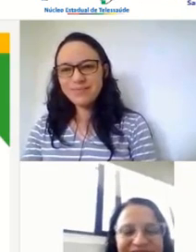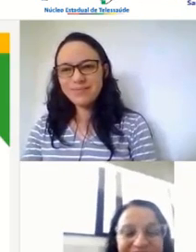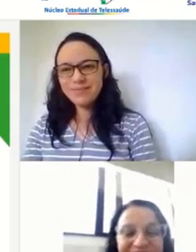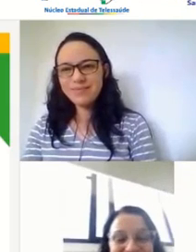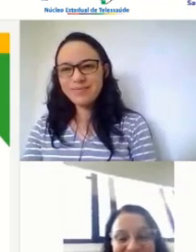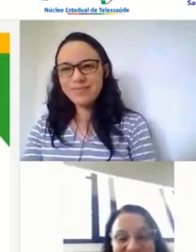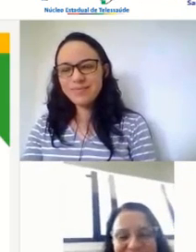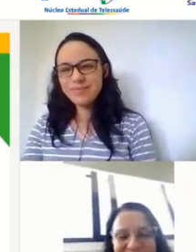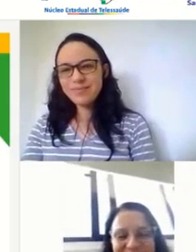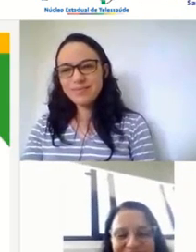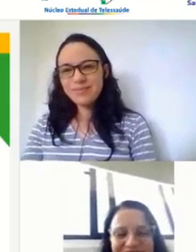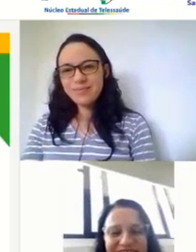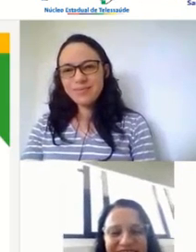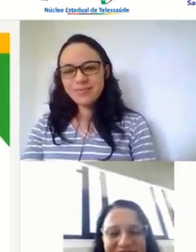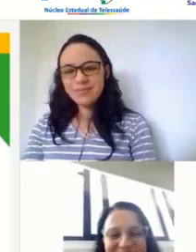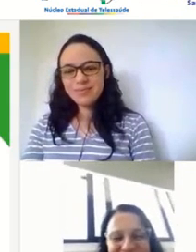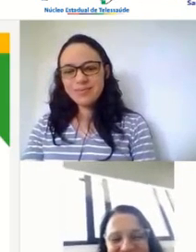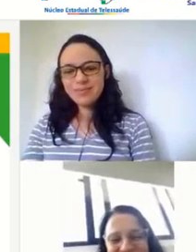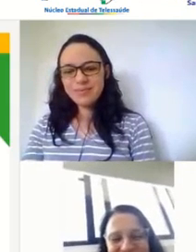aqui